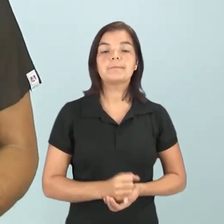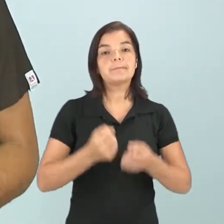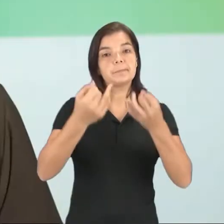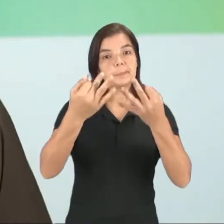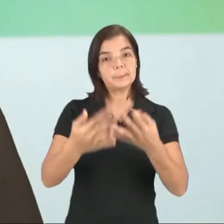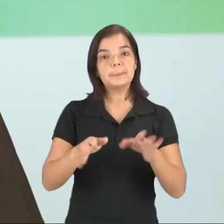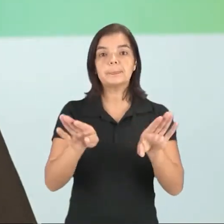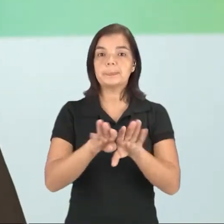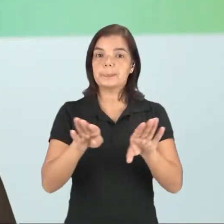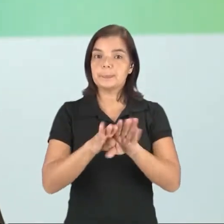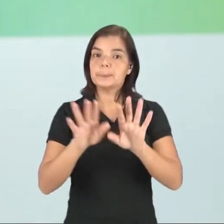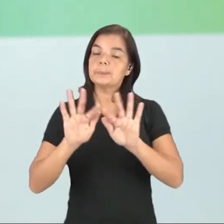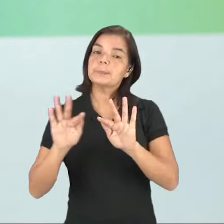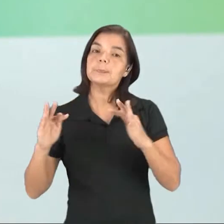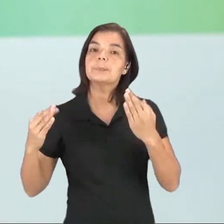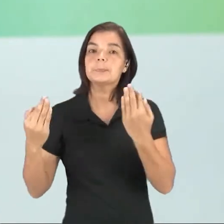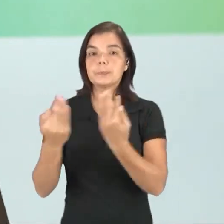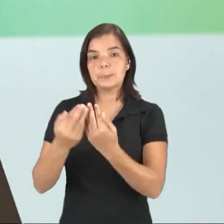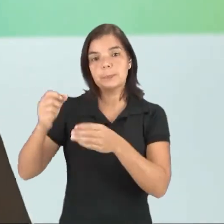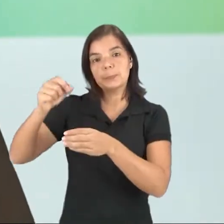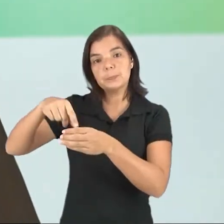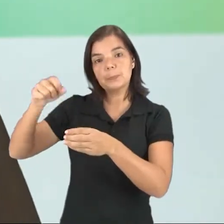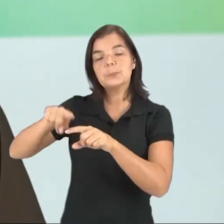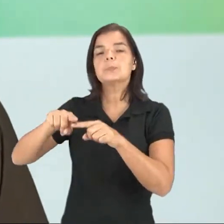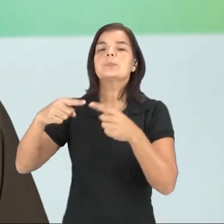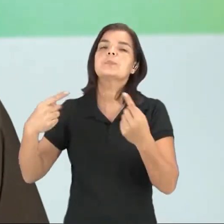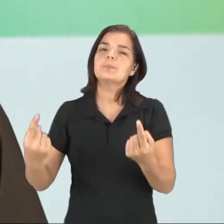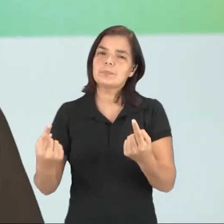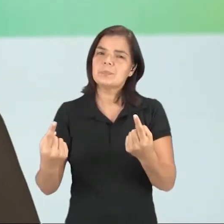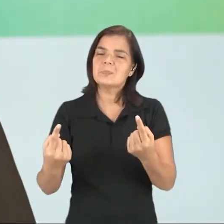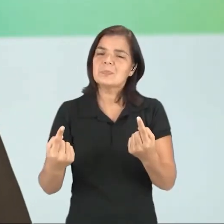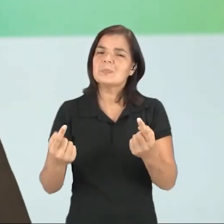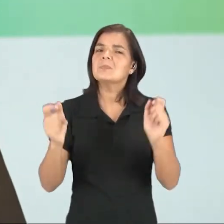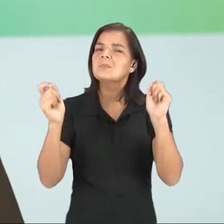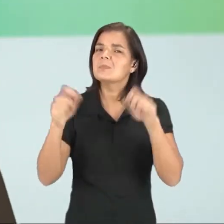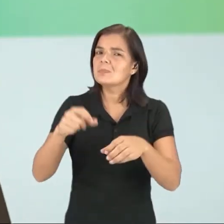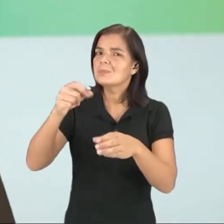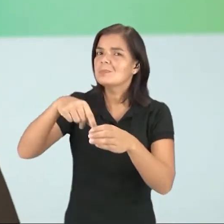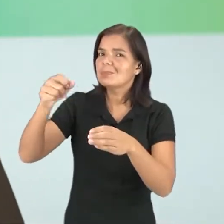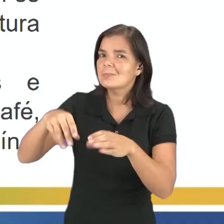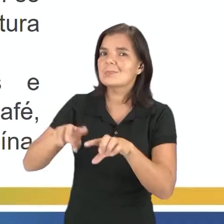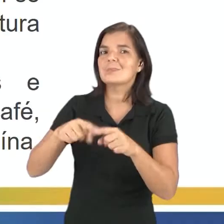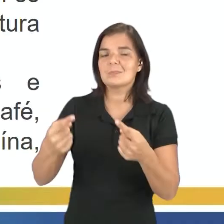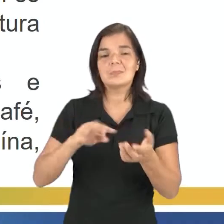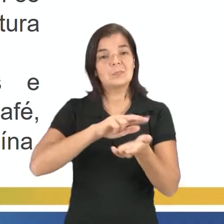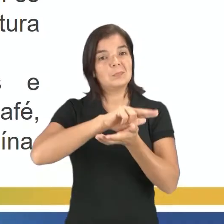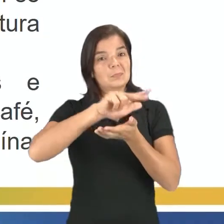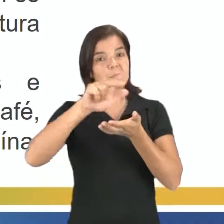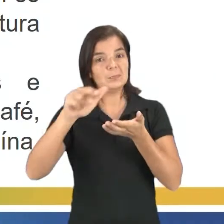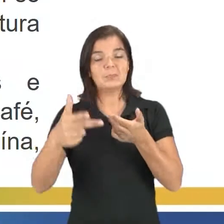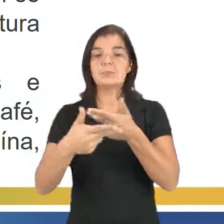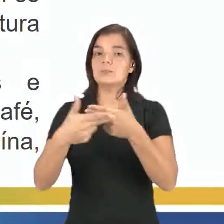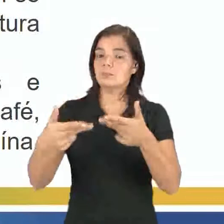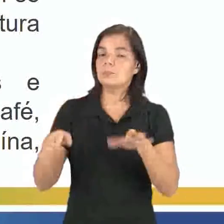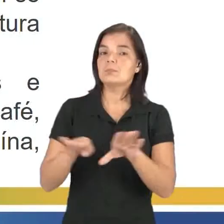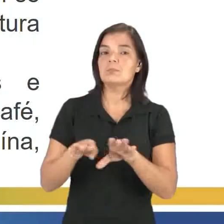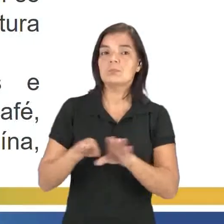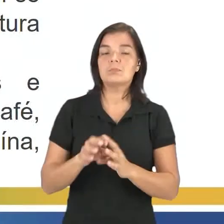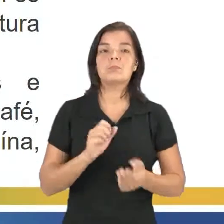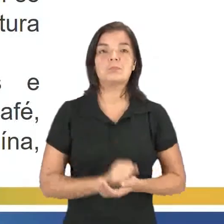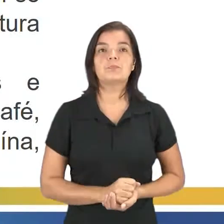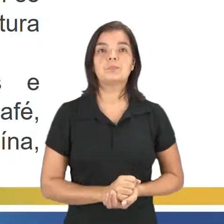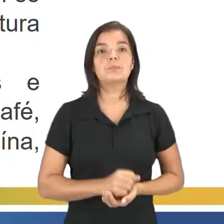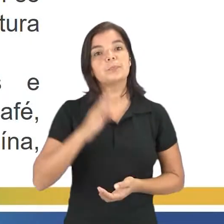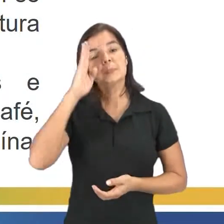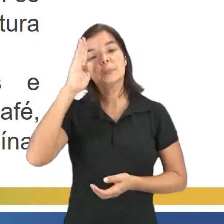Falando ainda sobre a agricultura familiar, né, quais são os produtos cultivados na agricultura familiar, né? Nós temos vários produtos que são cultivados.